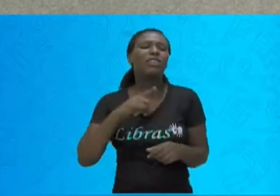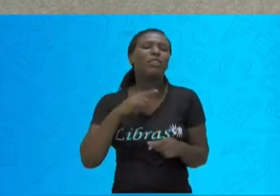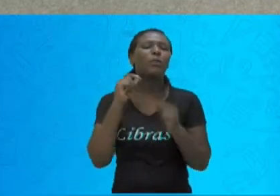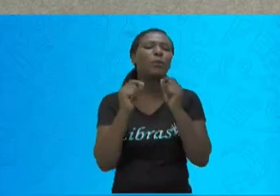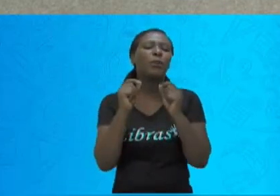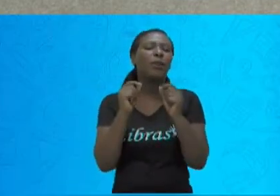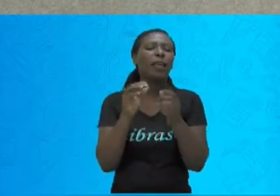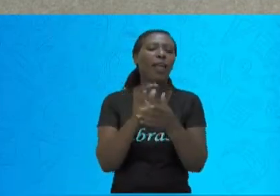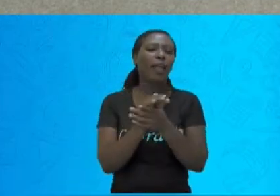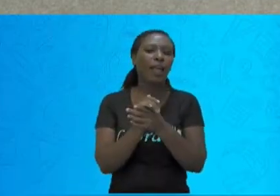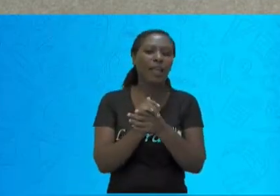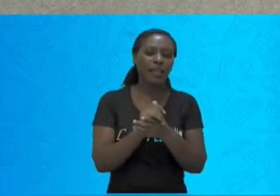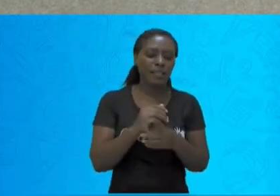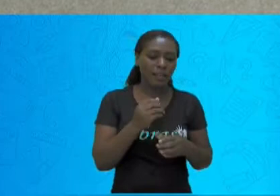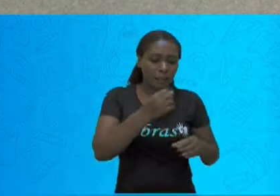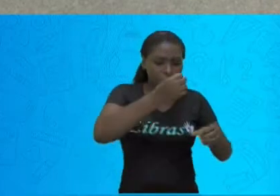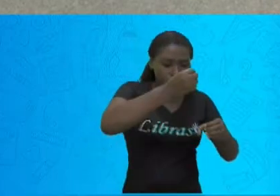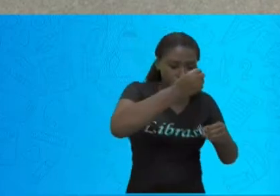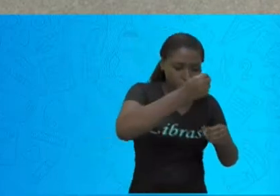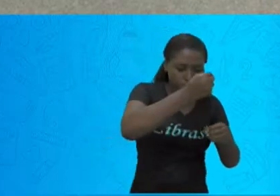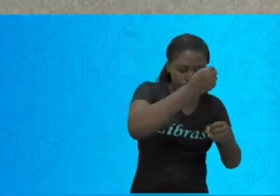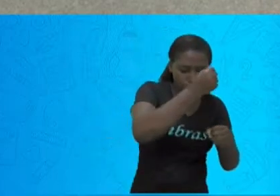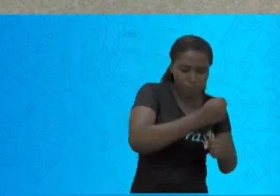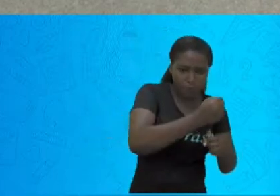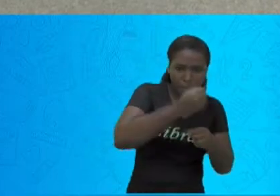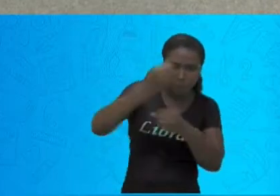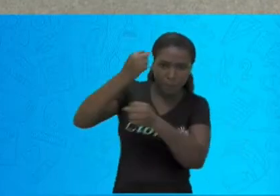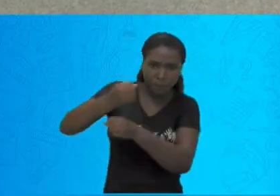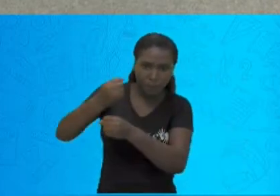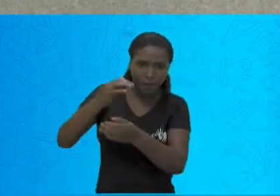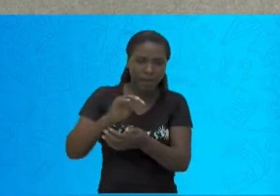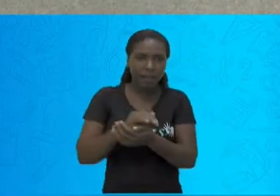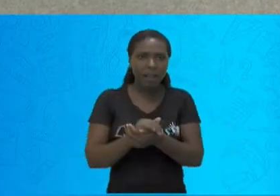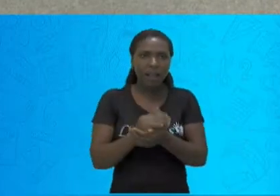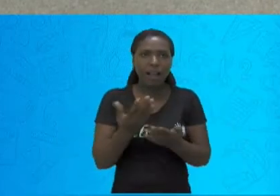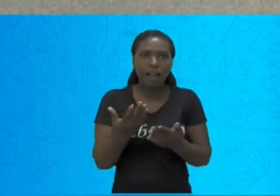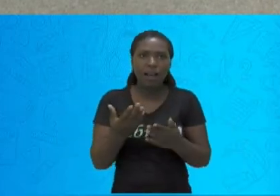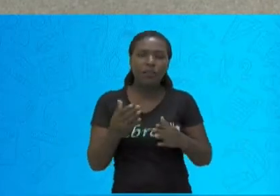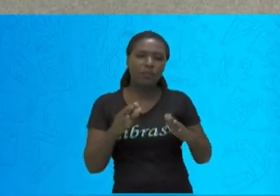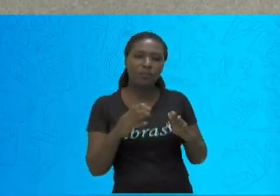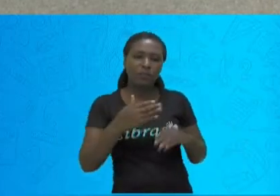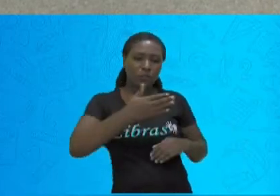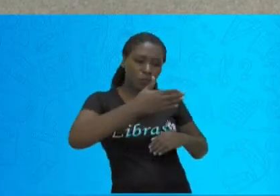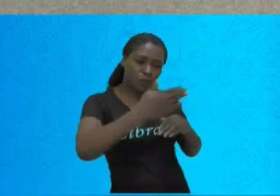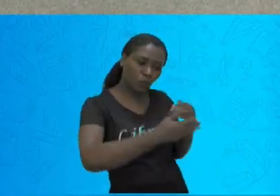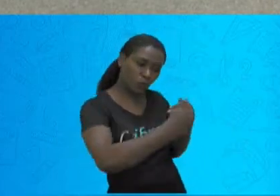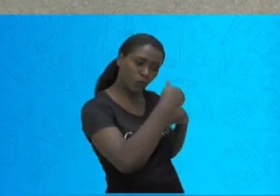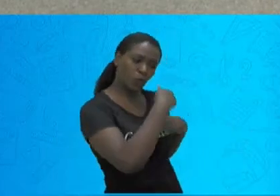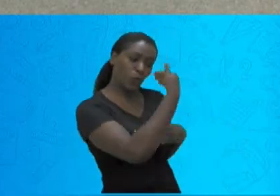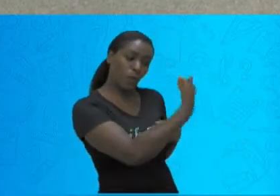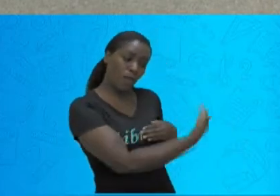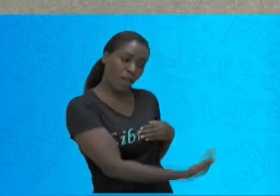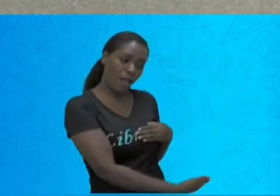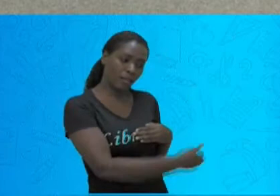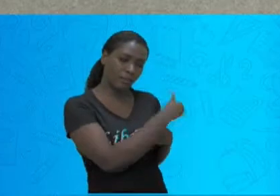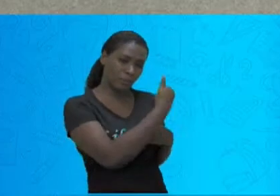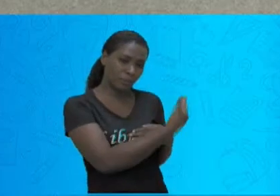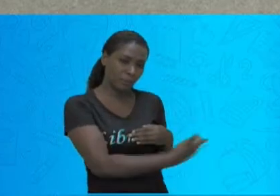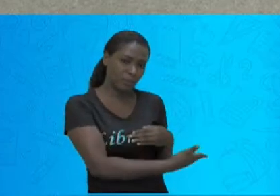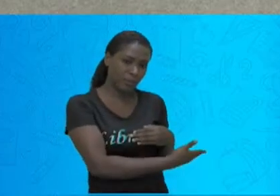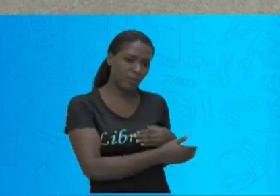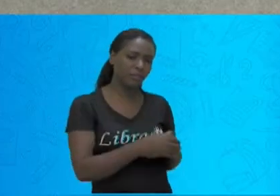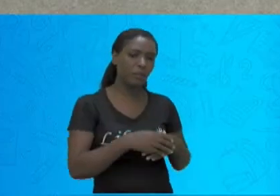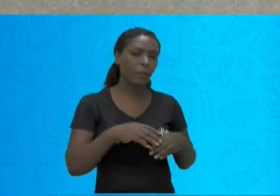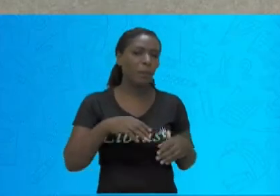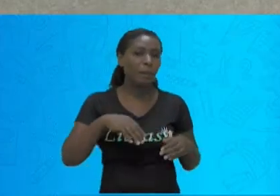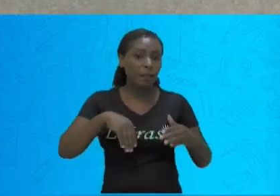ponto, ele ficava fixado numa parede lateral do estádio. Então, a bola ela tinha